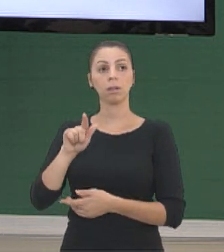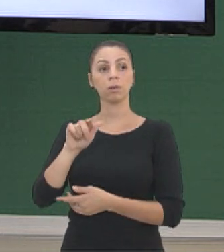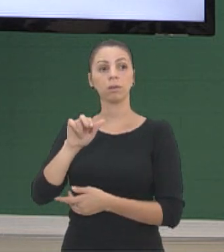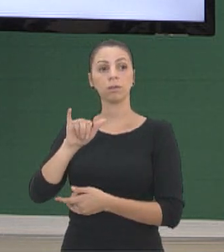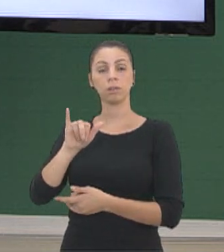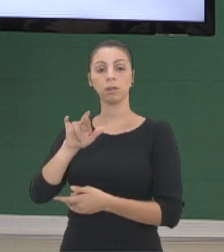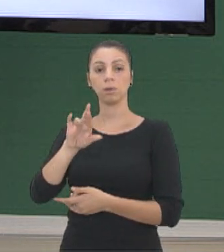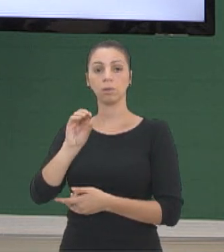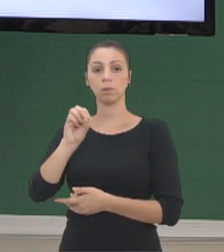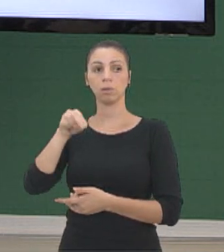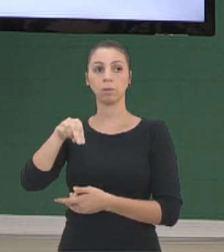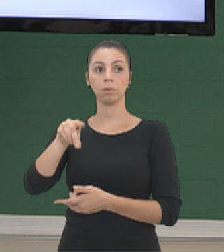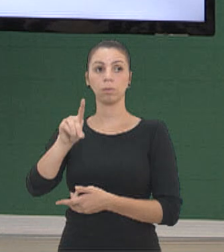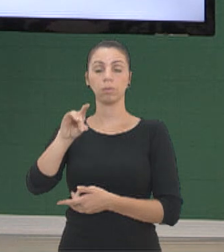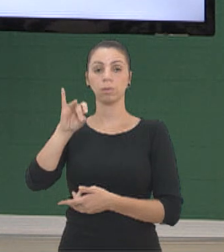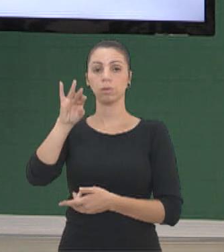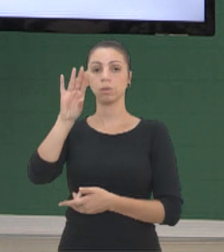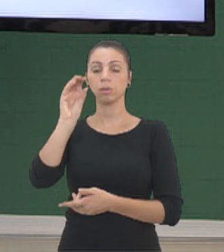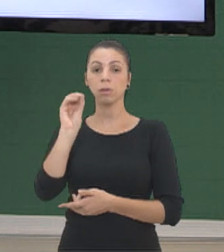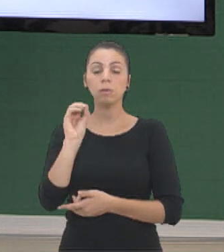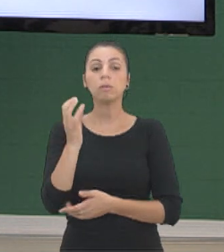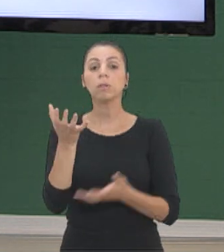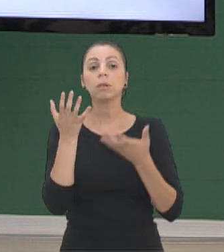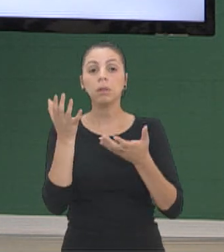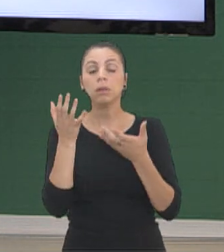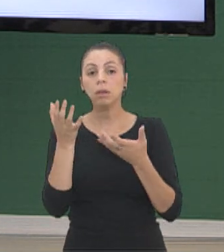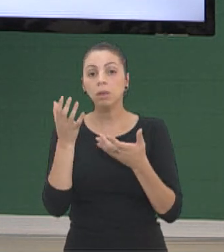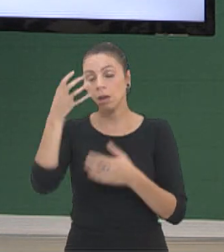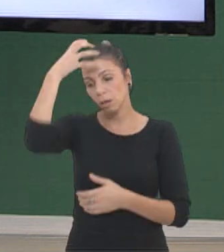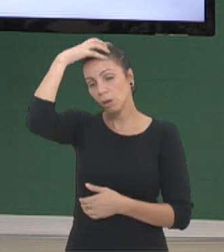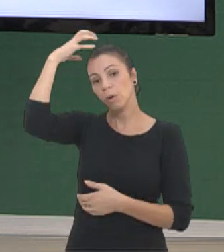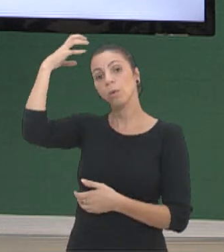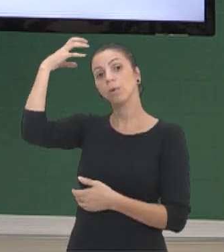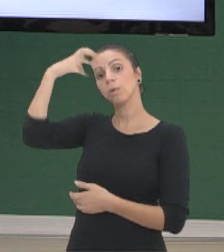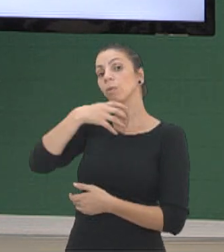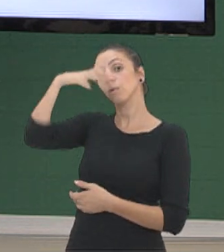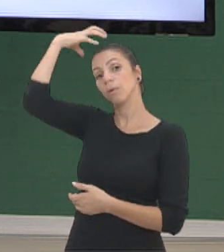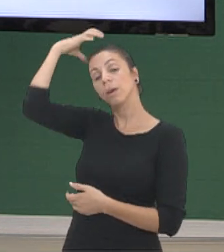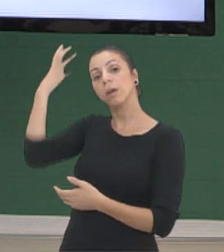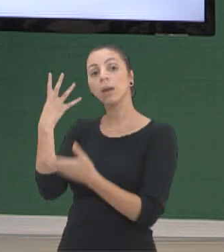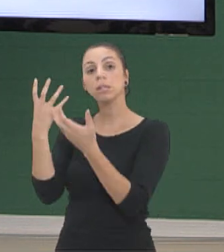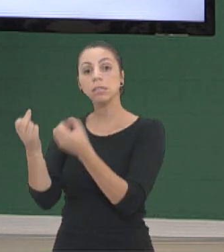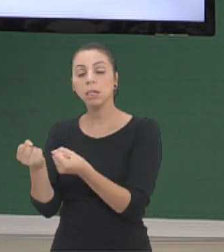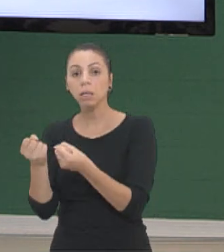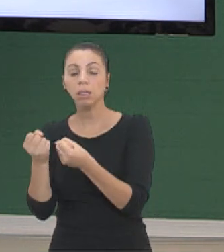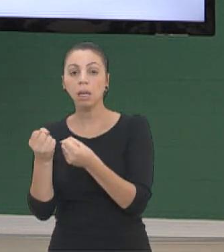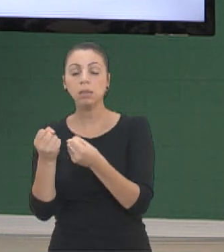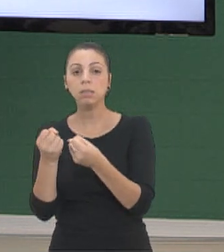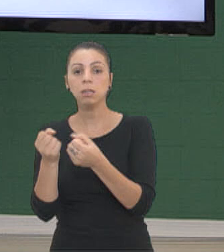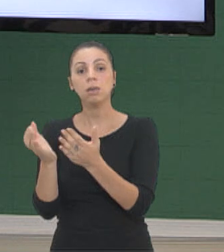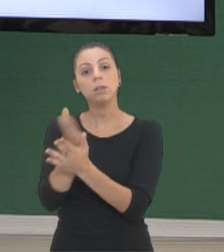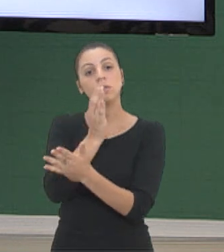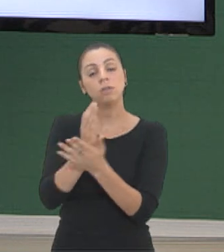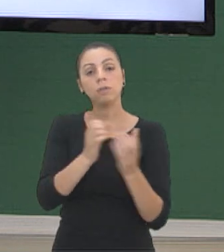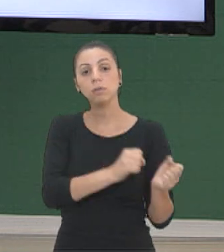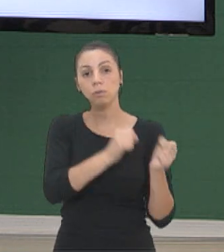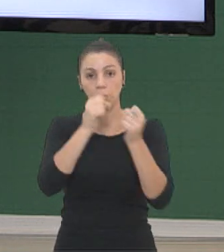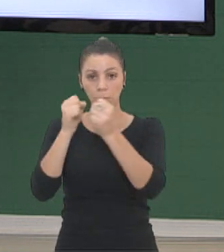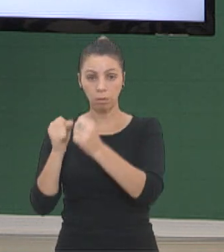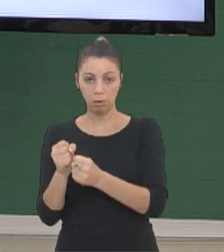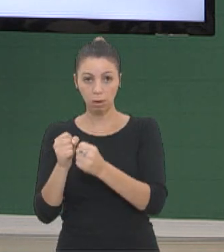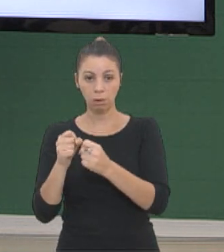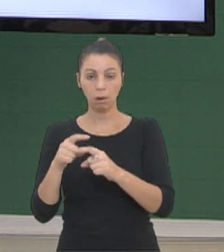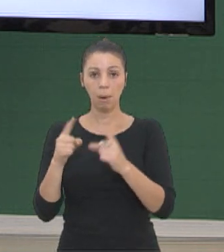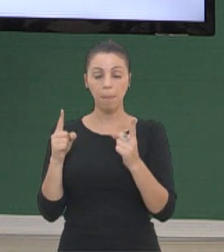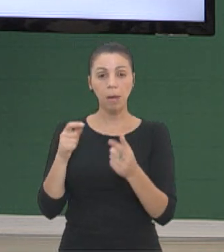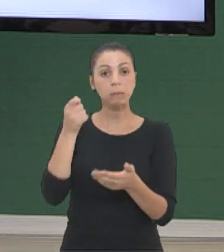monarquia mais moderada, mais democrática. Mas não foi isso que aconteceu. Mas quem sempre defendeu aí a